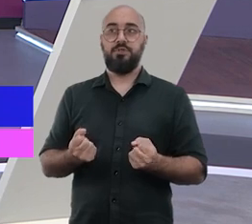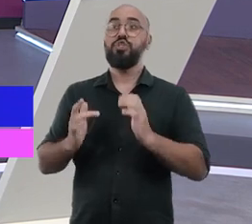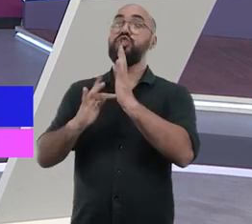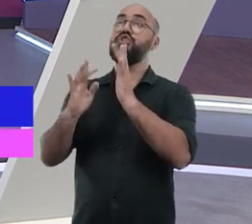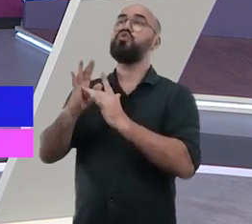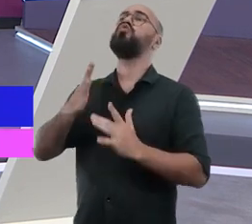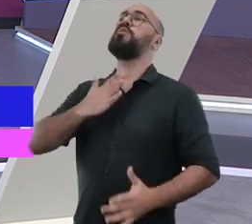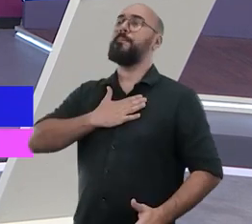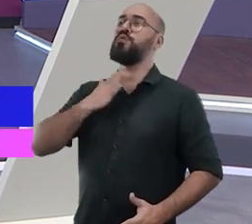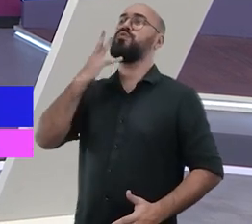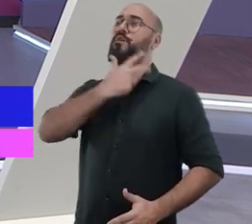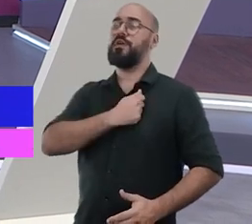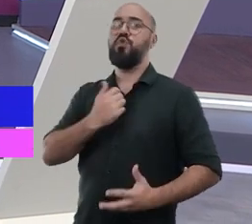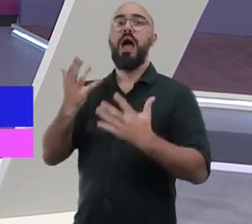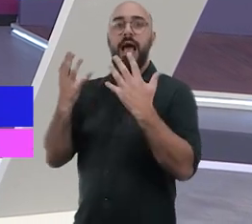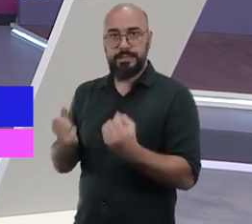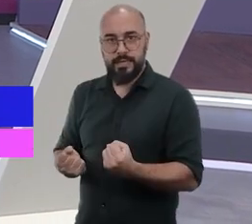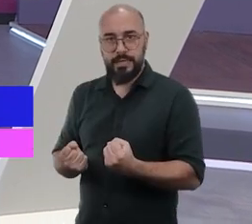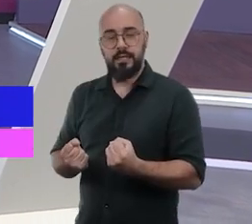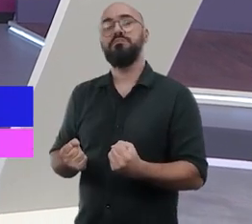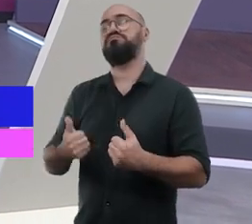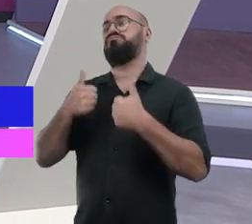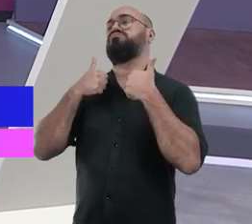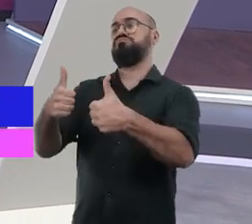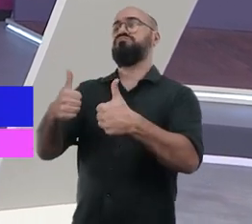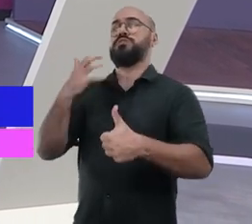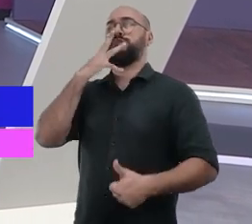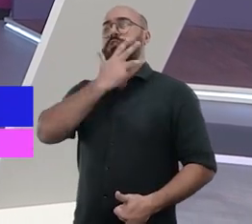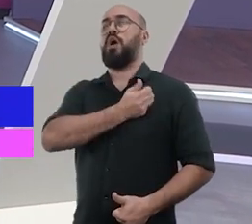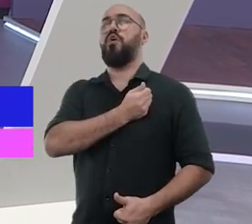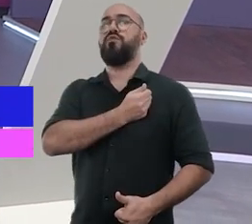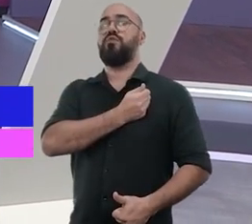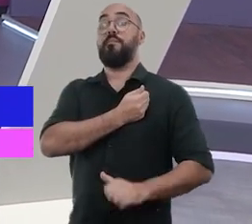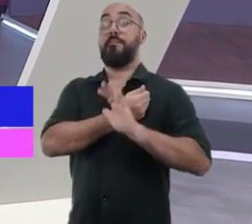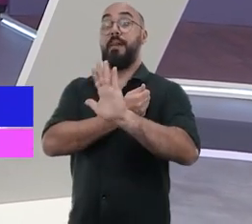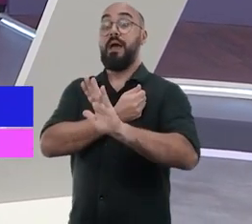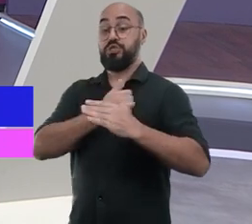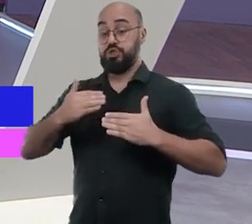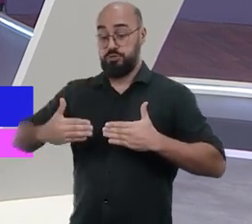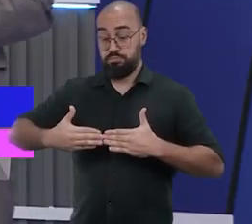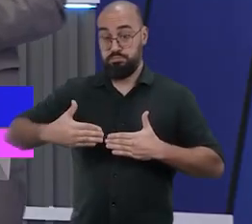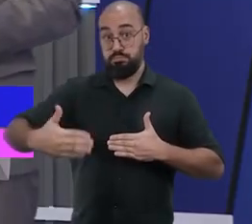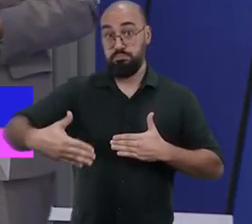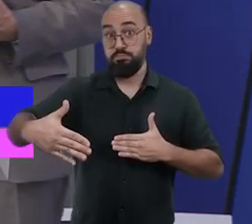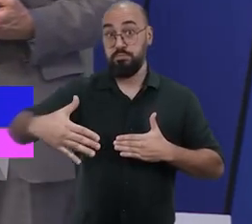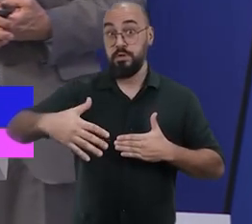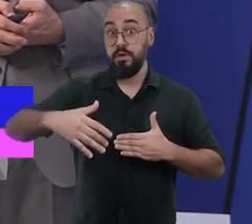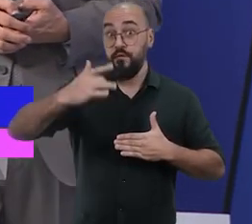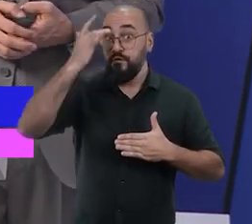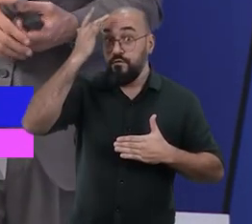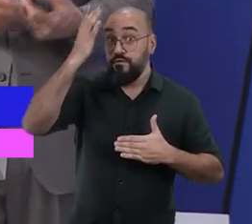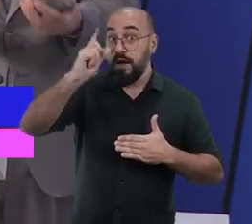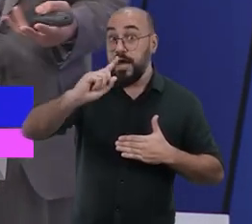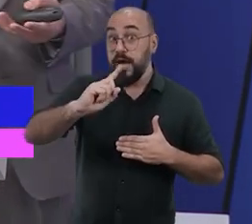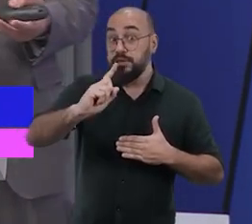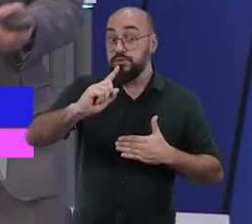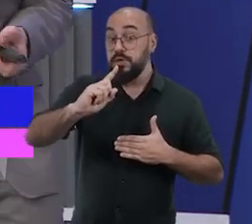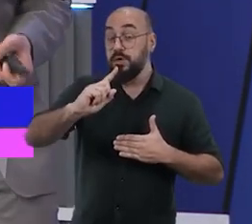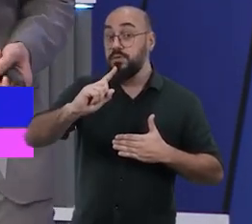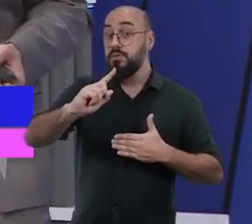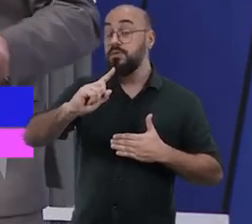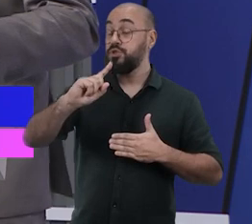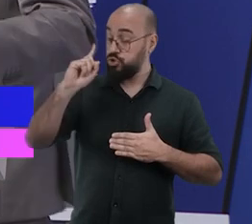Salvador. Agora, o caminho que vem depois não é um caminho simples. E é a própria Bíblia que vai nos dizer